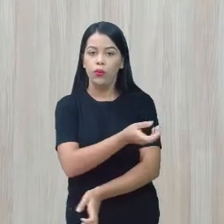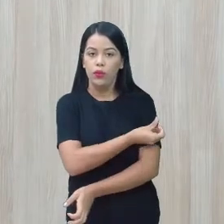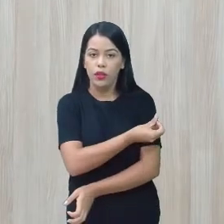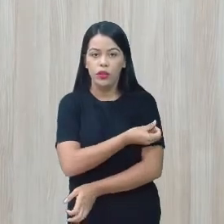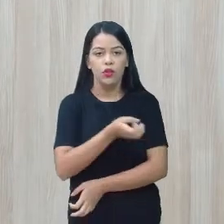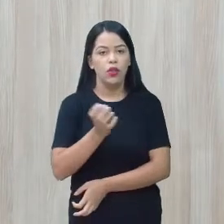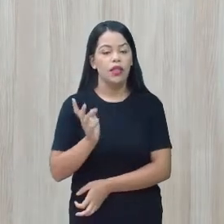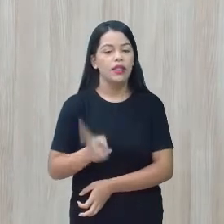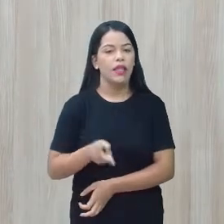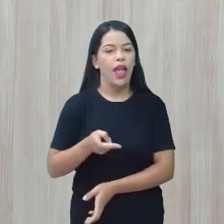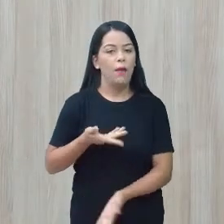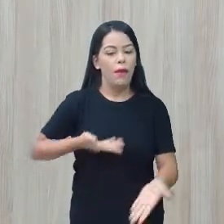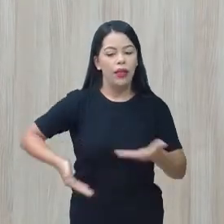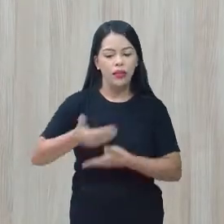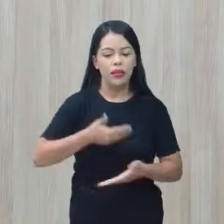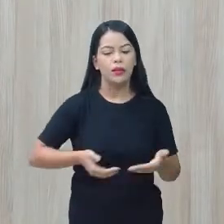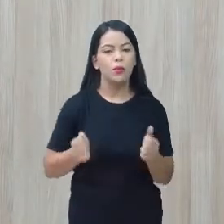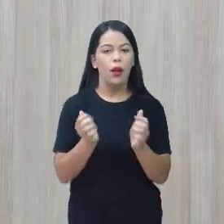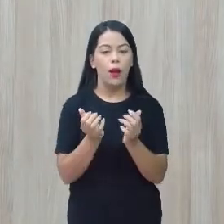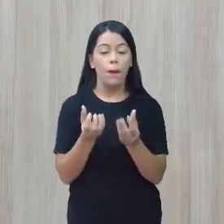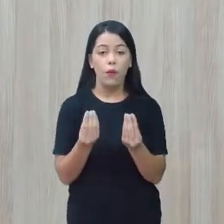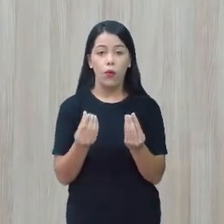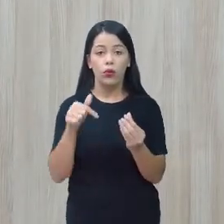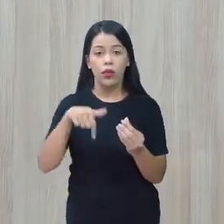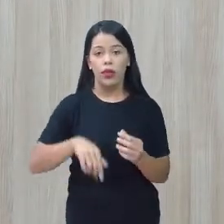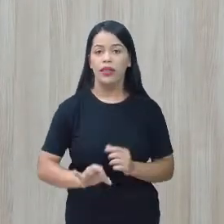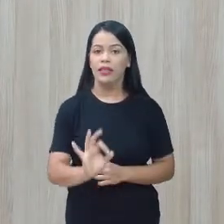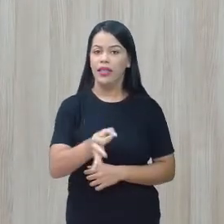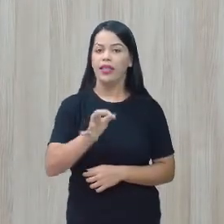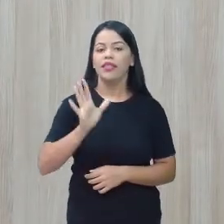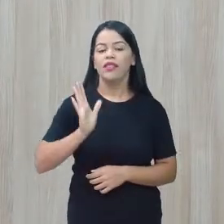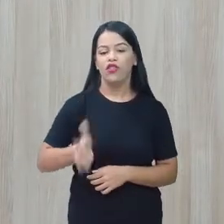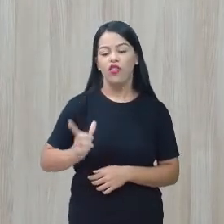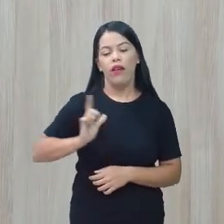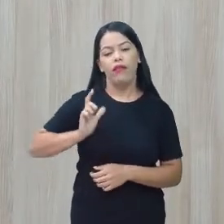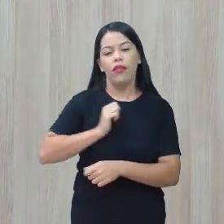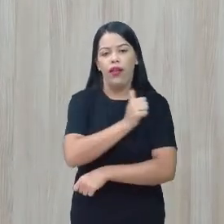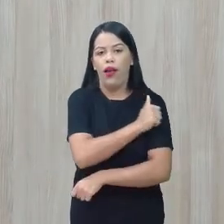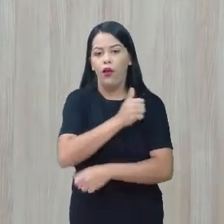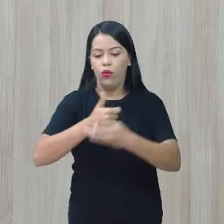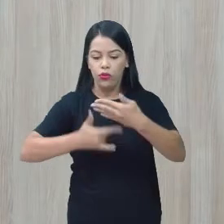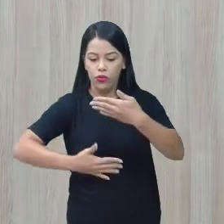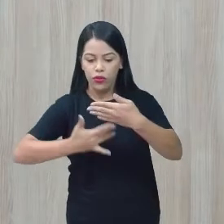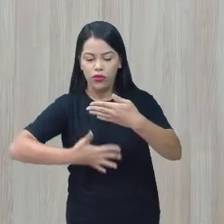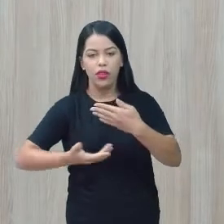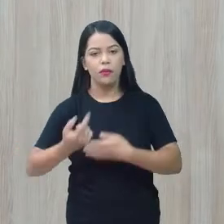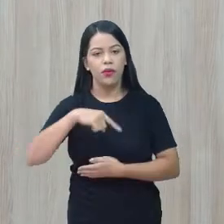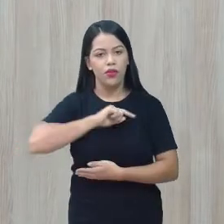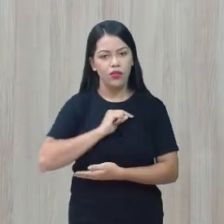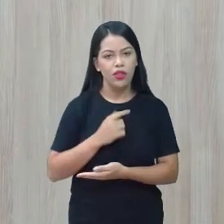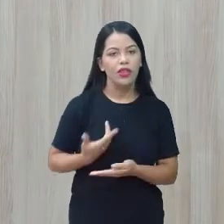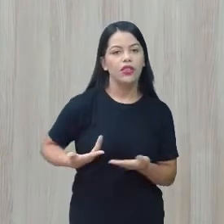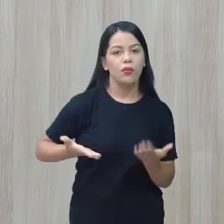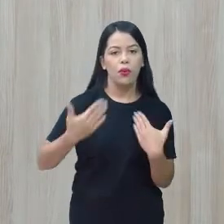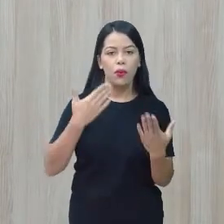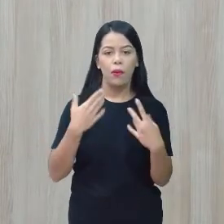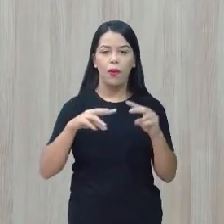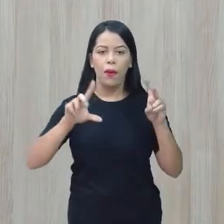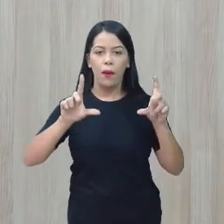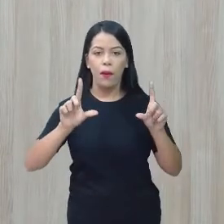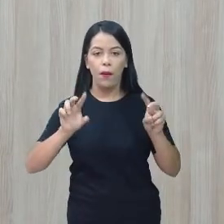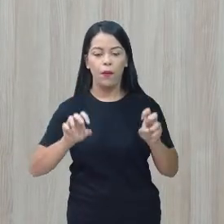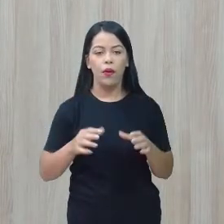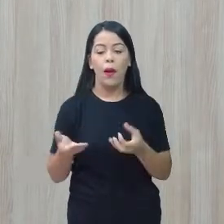sempre muito participativo. Tenho certeza que já tem gente ali no chat para a gente conversar um pouquinho, tá certo? Sejam bem-vindos e bem-vindas mais uma